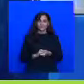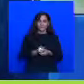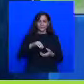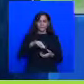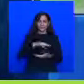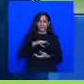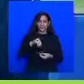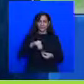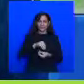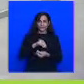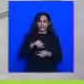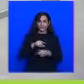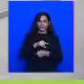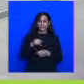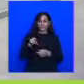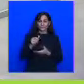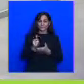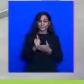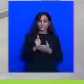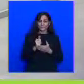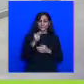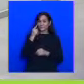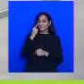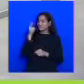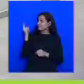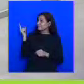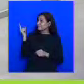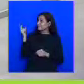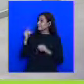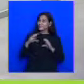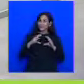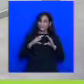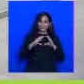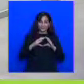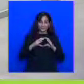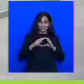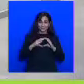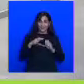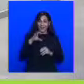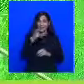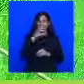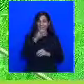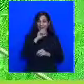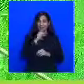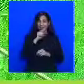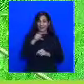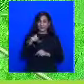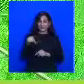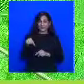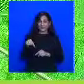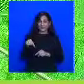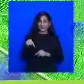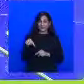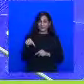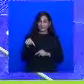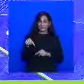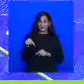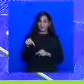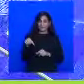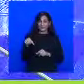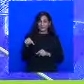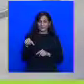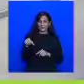O globo segue girando, você chamando. Aí está, bola laranja, número 9, com o